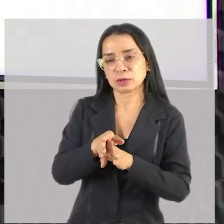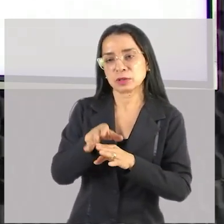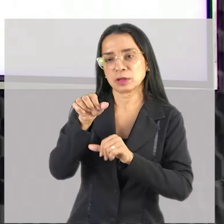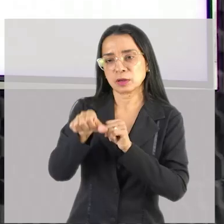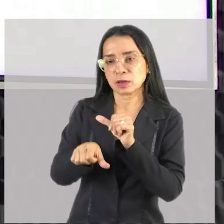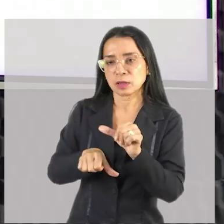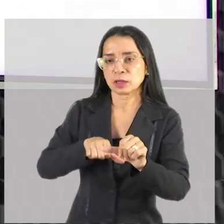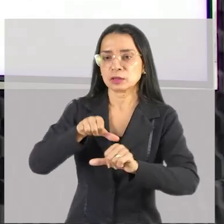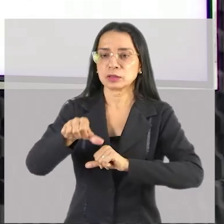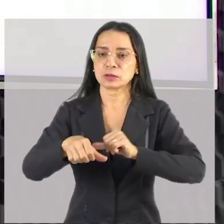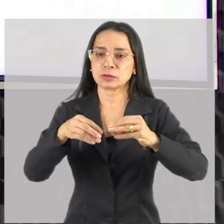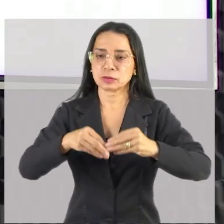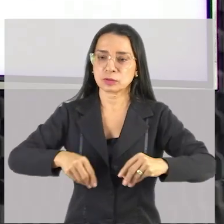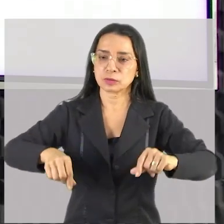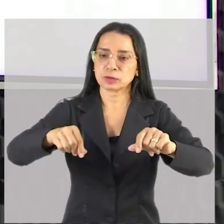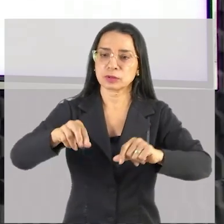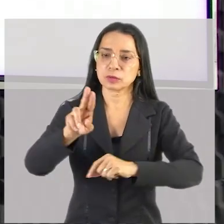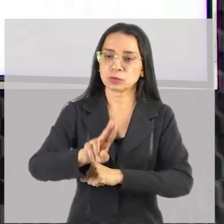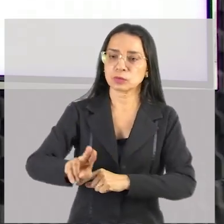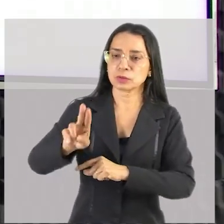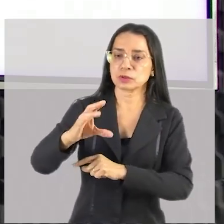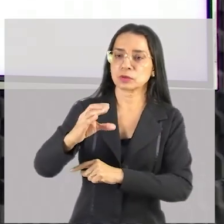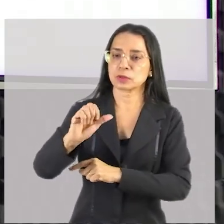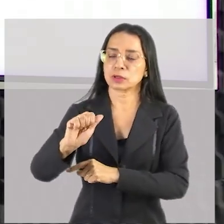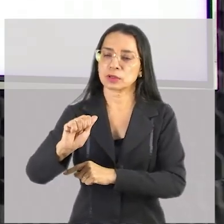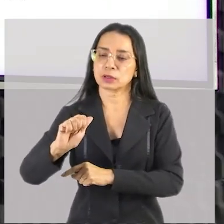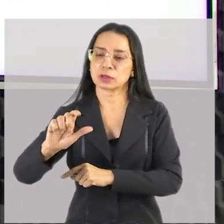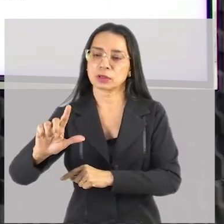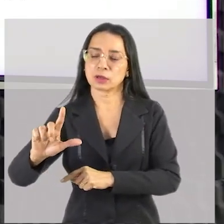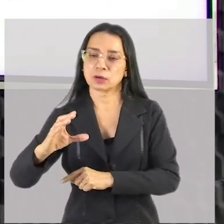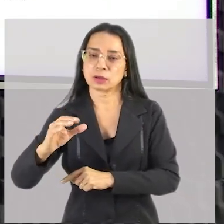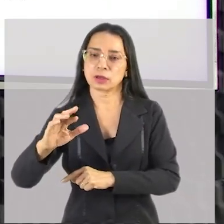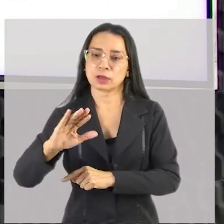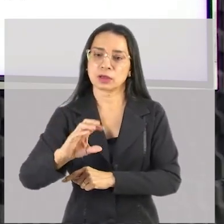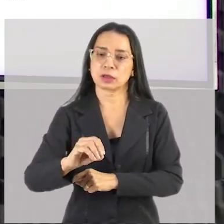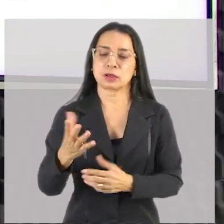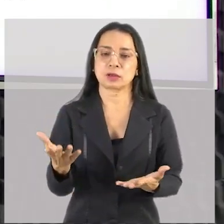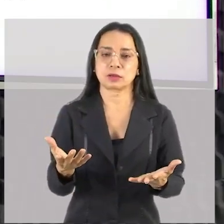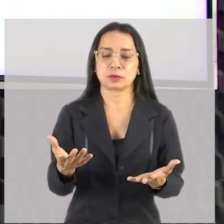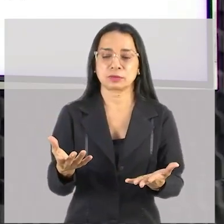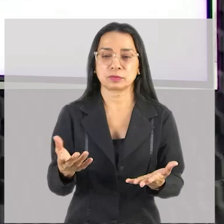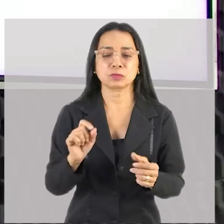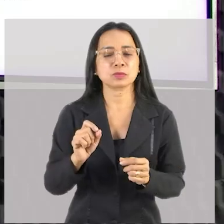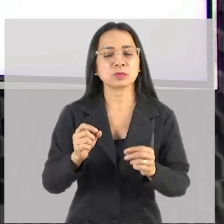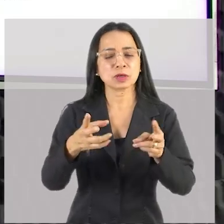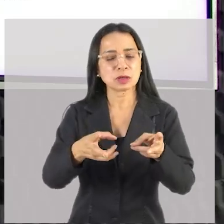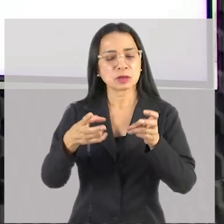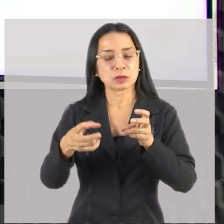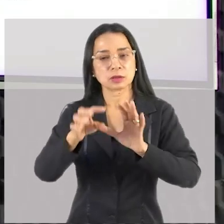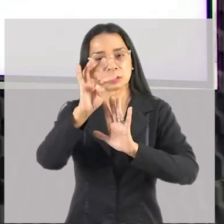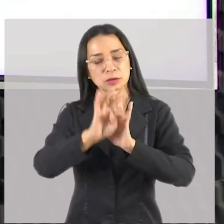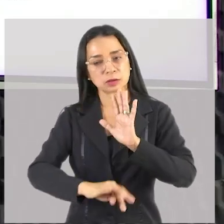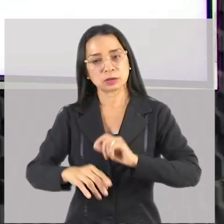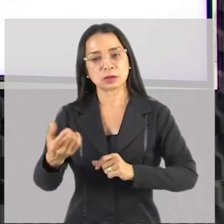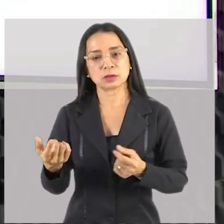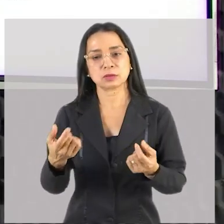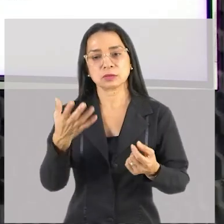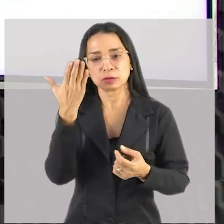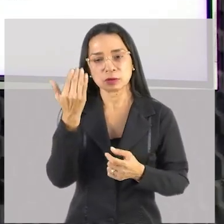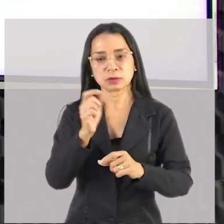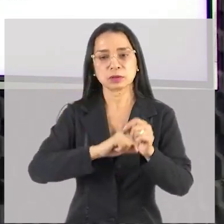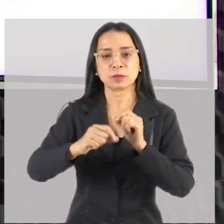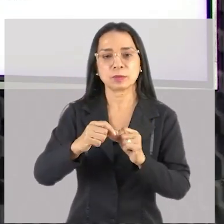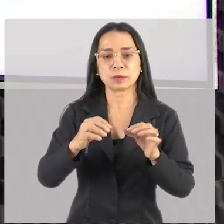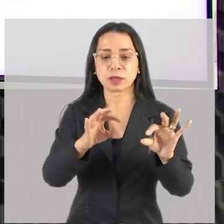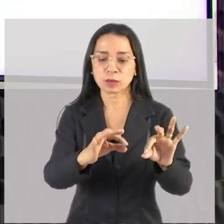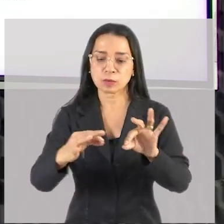Então, o que já chama atenção no texto aqui para você, gente? Ó, tem que saber filtrar o que vai te interessando aí, tá? A questão